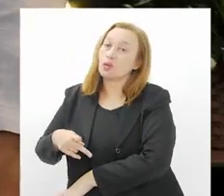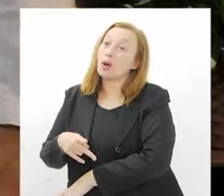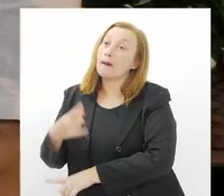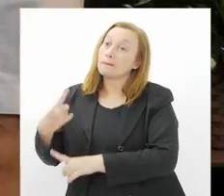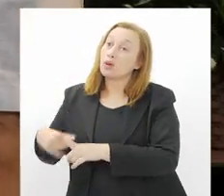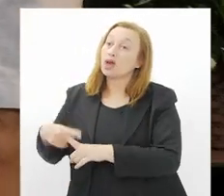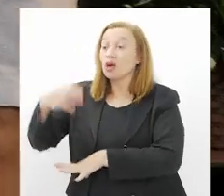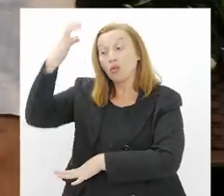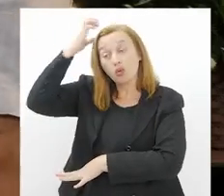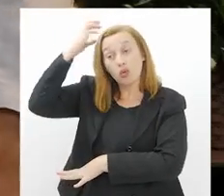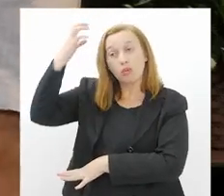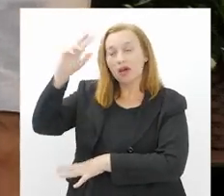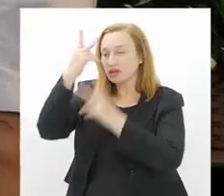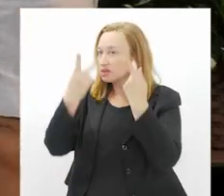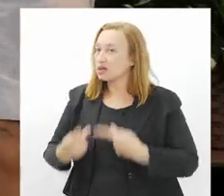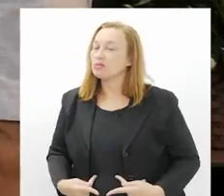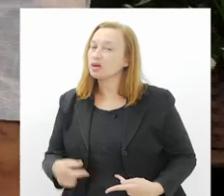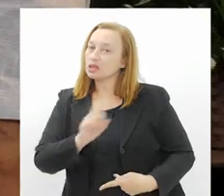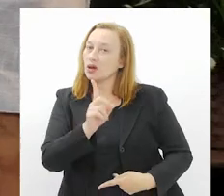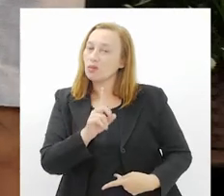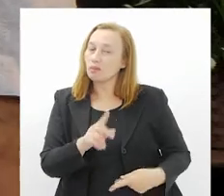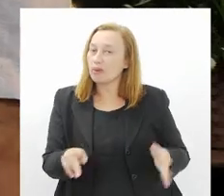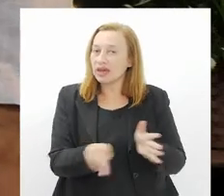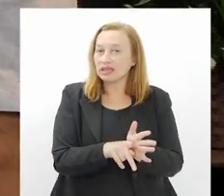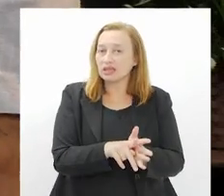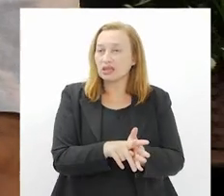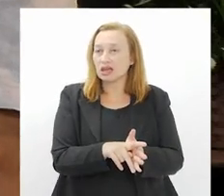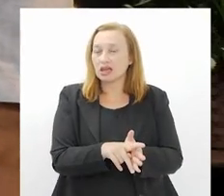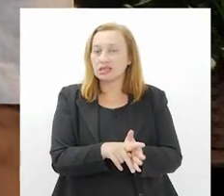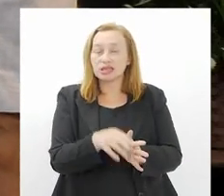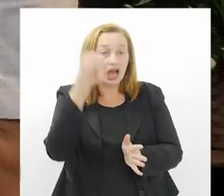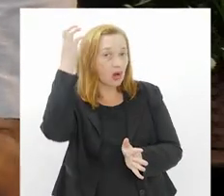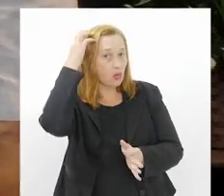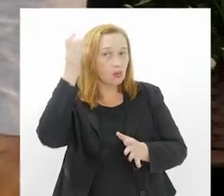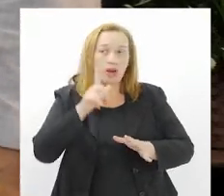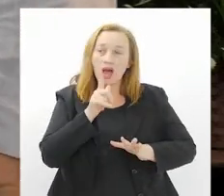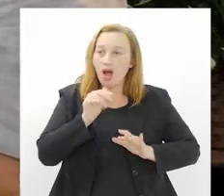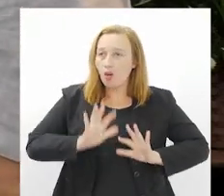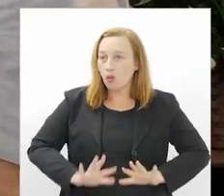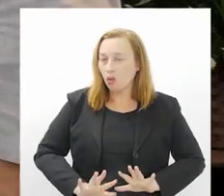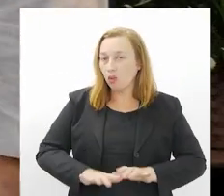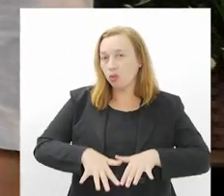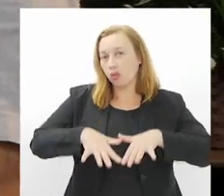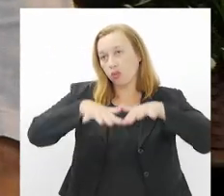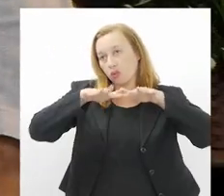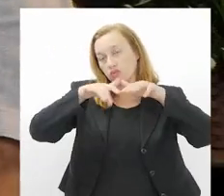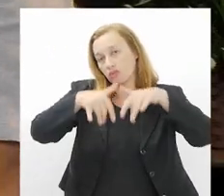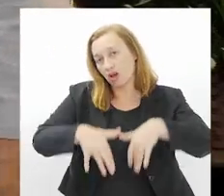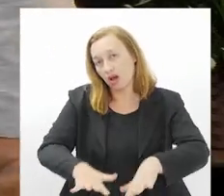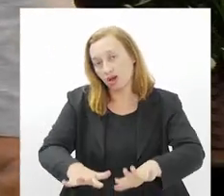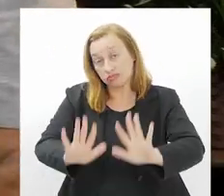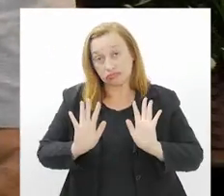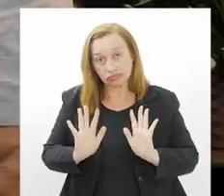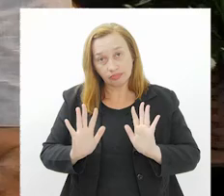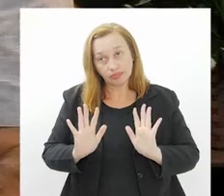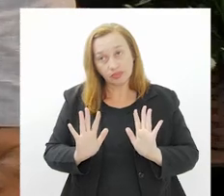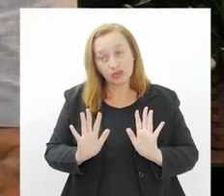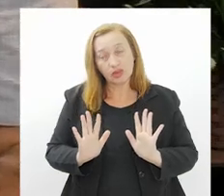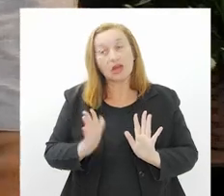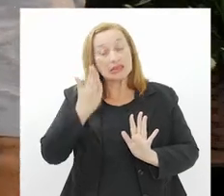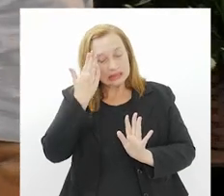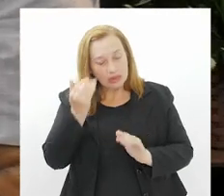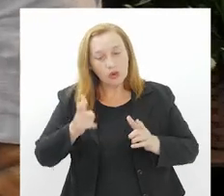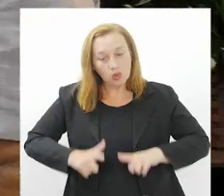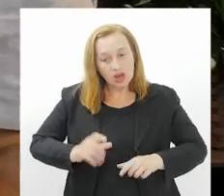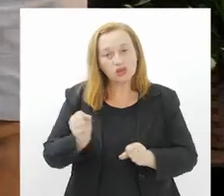está invadindo nada. Quem invadiu foi o ser humano. Se o ser humano estivesse lá, o mar não estava invadindo. Ele estava indo para a área dele. Estava todo mundo numa boa, né? Não é?